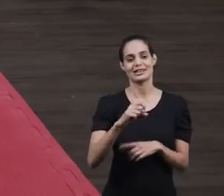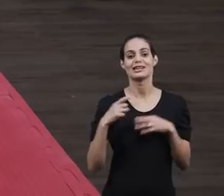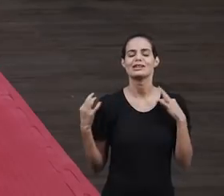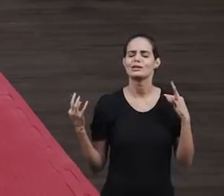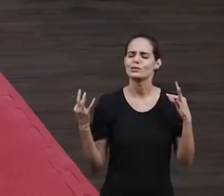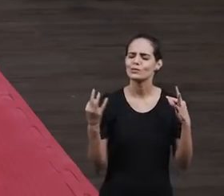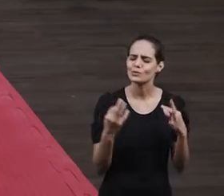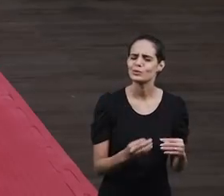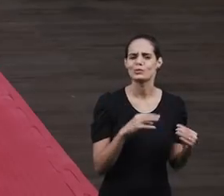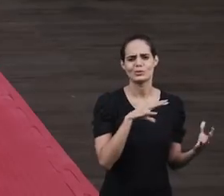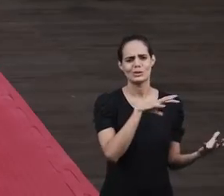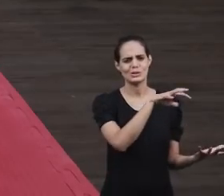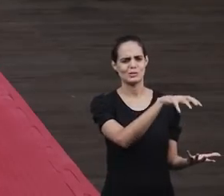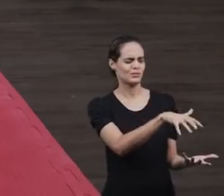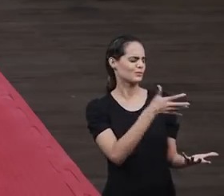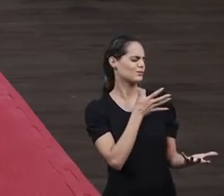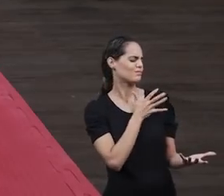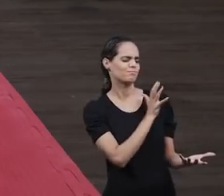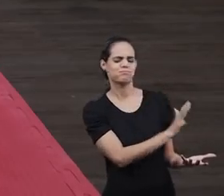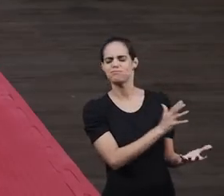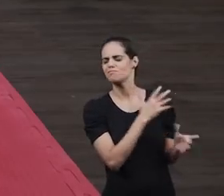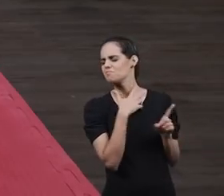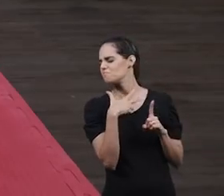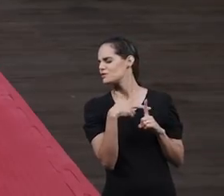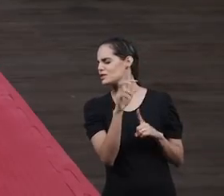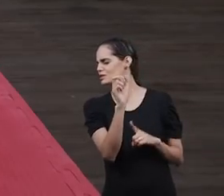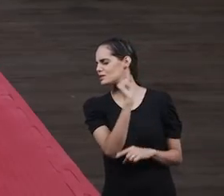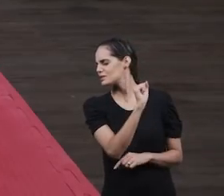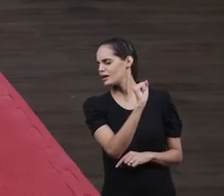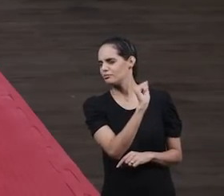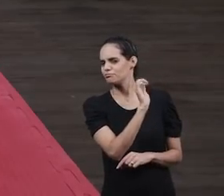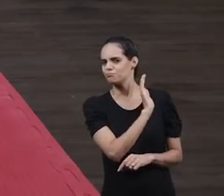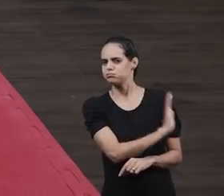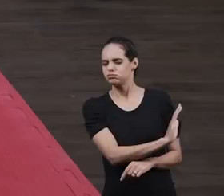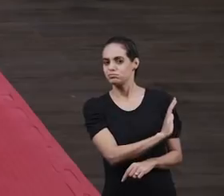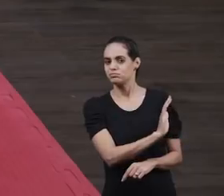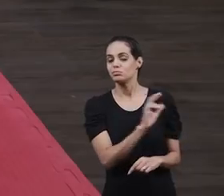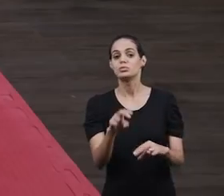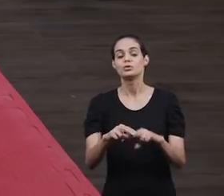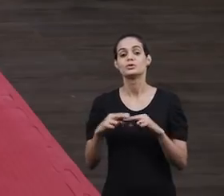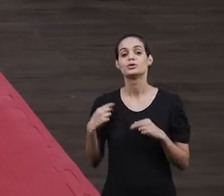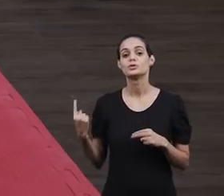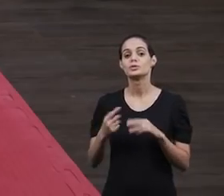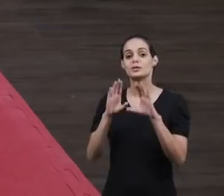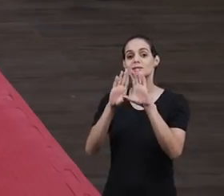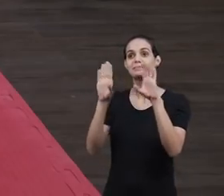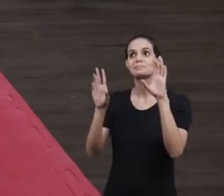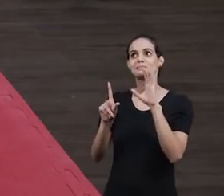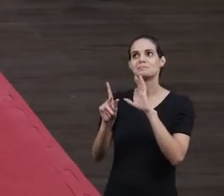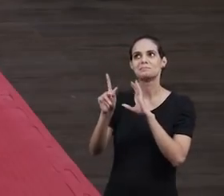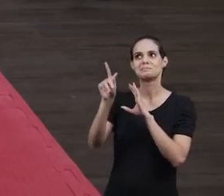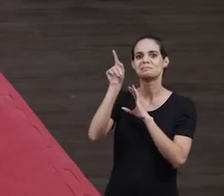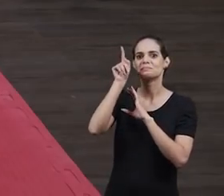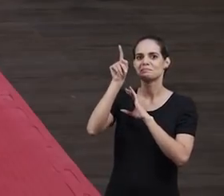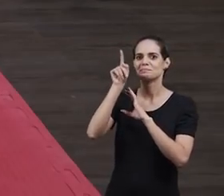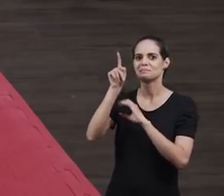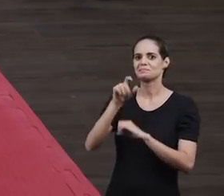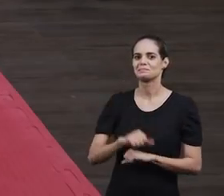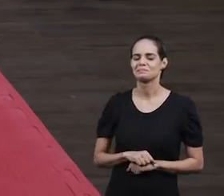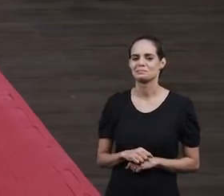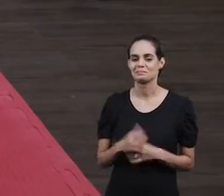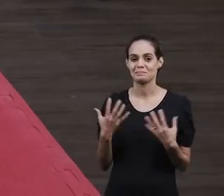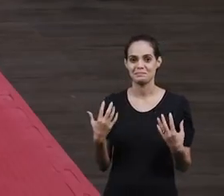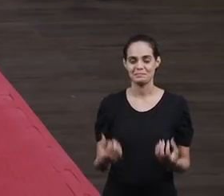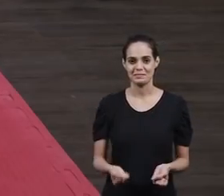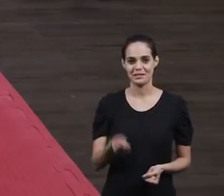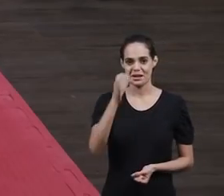vencer todas as coisas ruins deste mundo, para a gente, olha só, estar com Jesus lá no céu. Então, vamos aprender